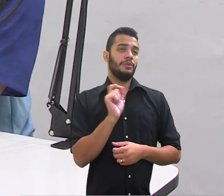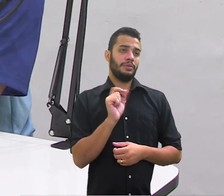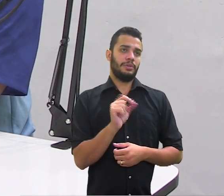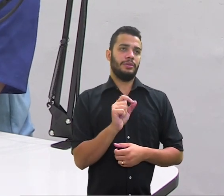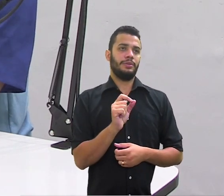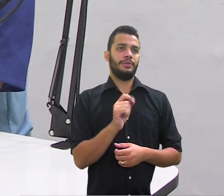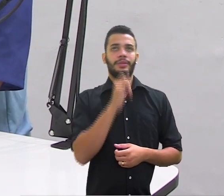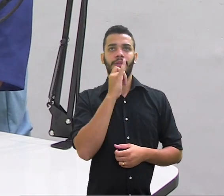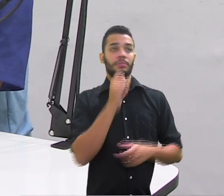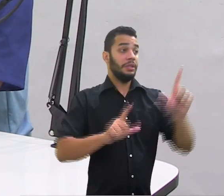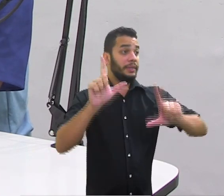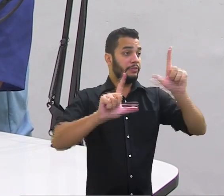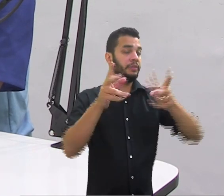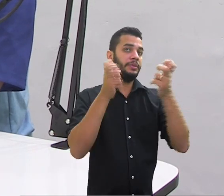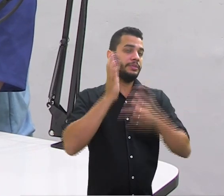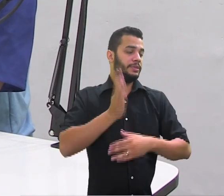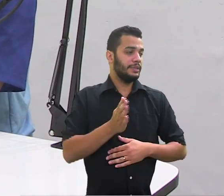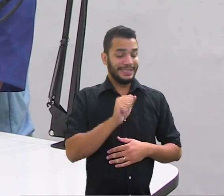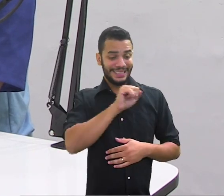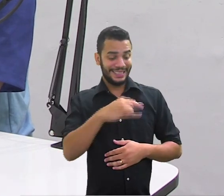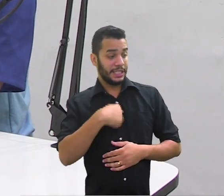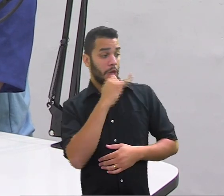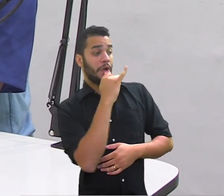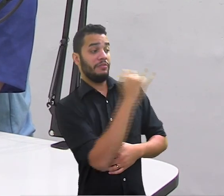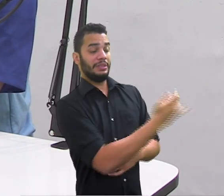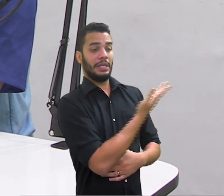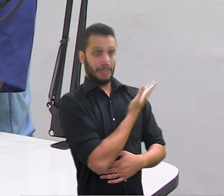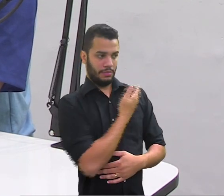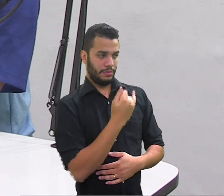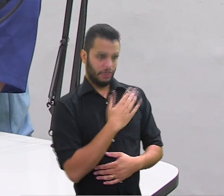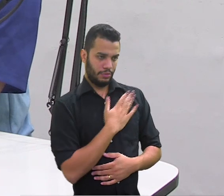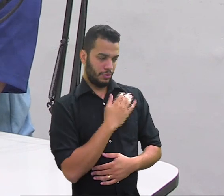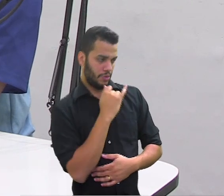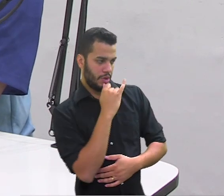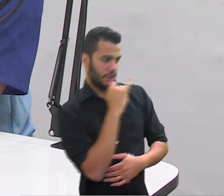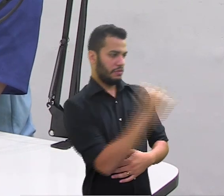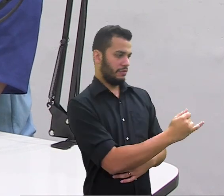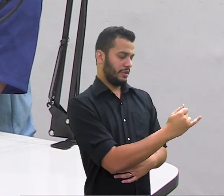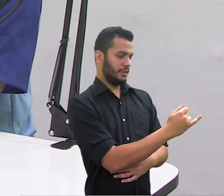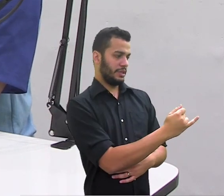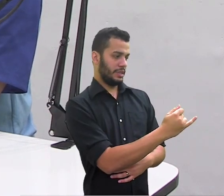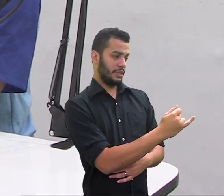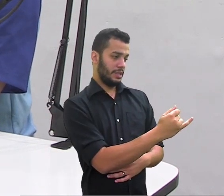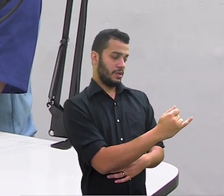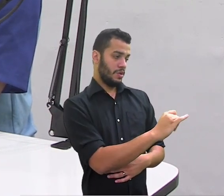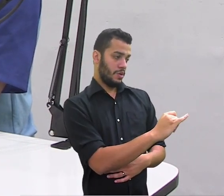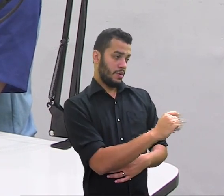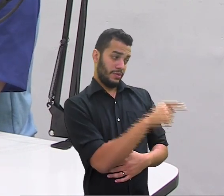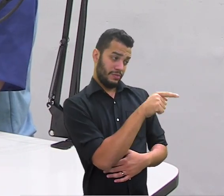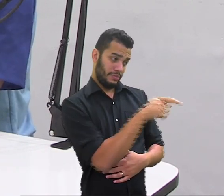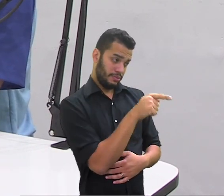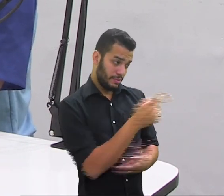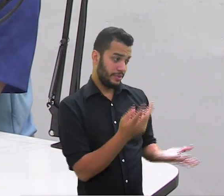eu falar pro meu colega que ele tem um dente torto, ele tem um olho